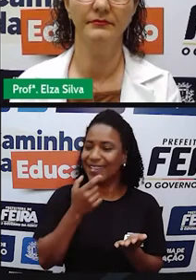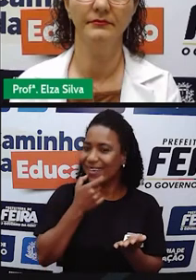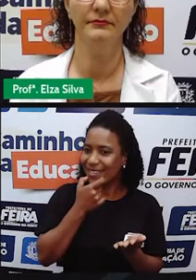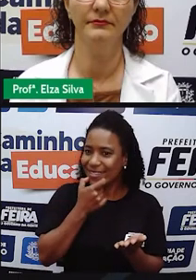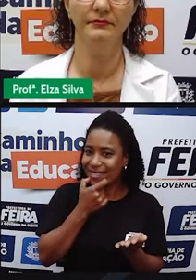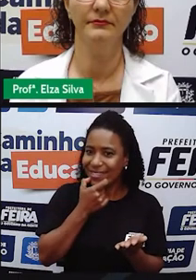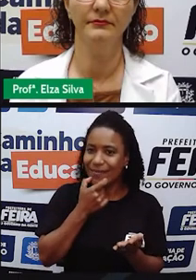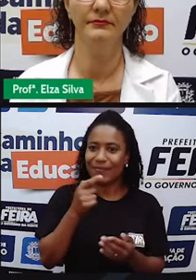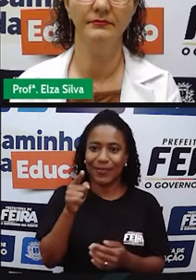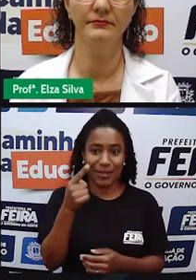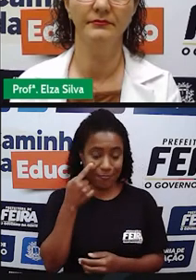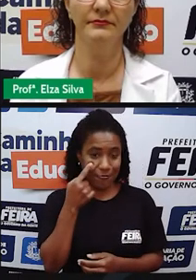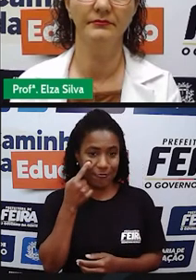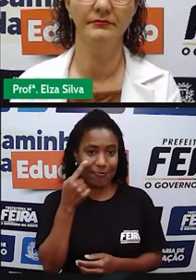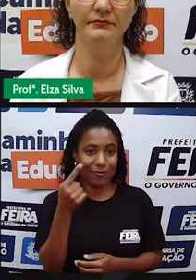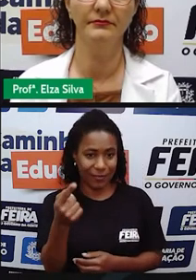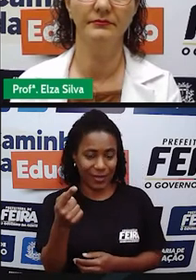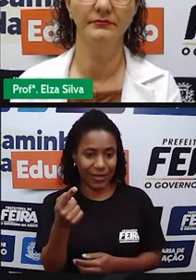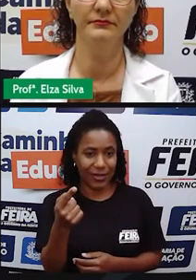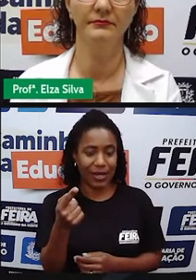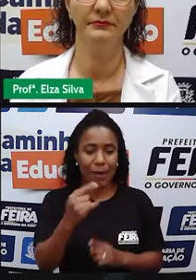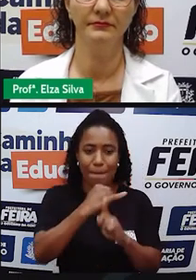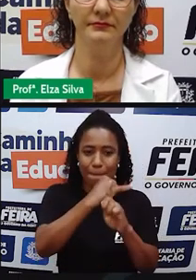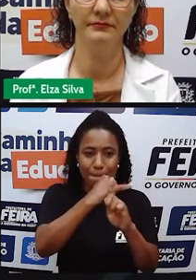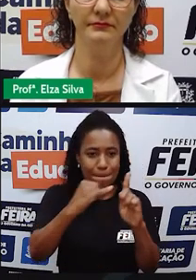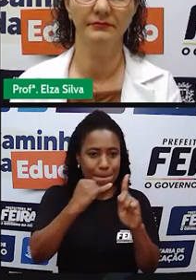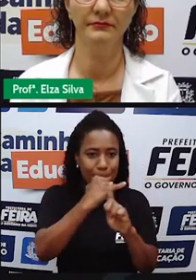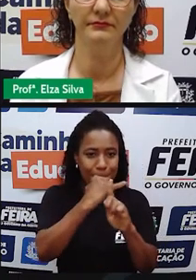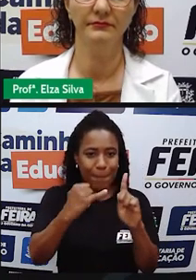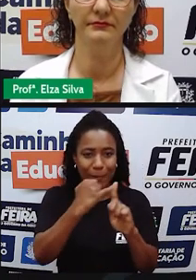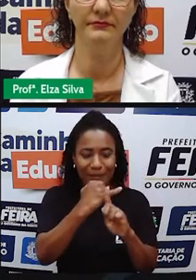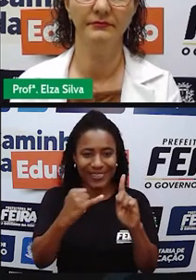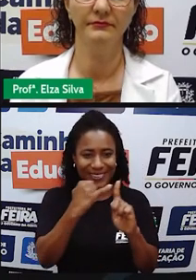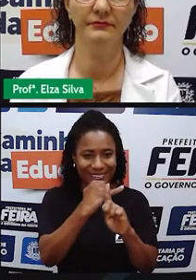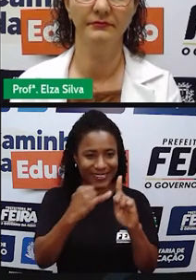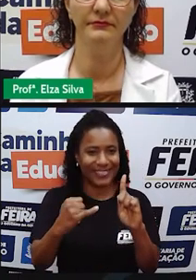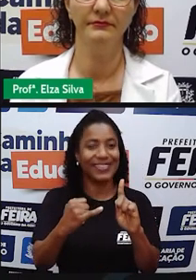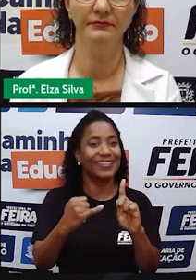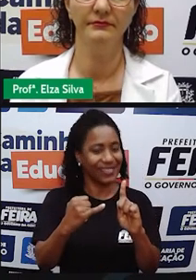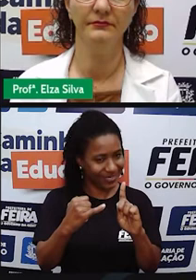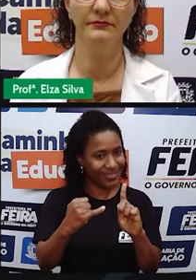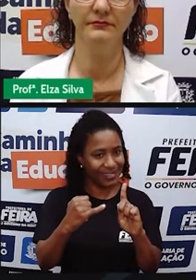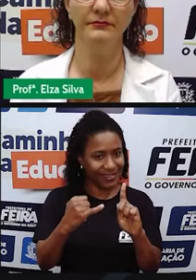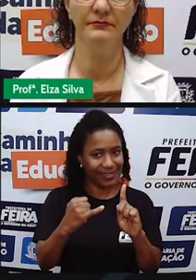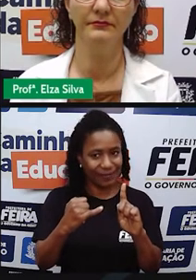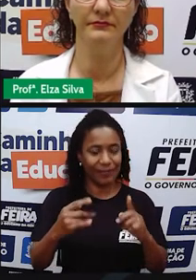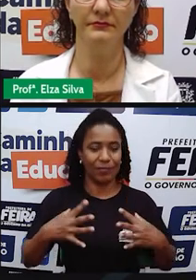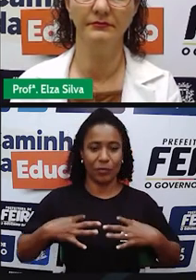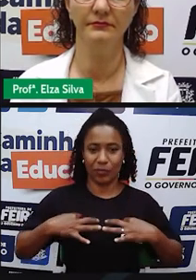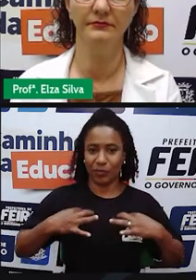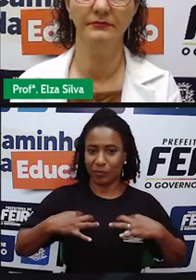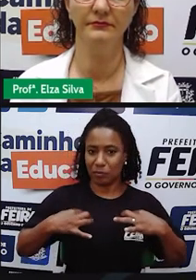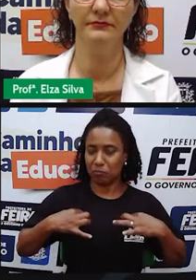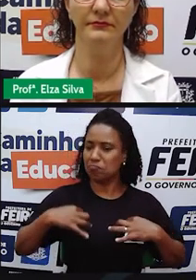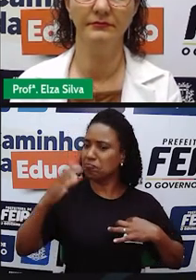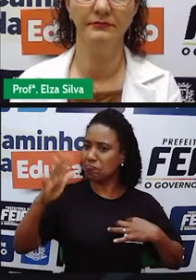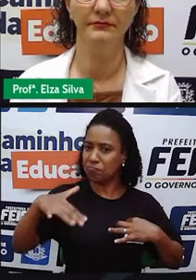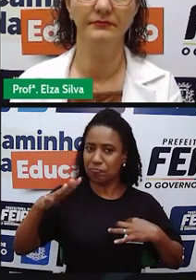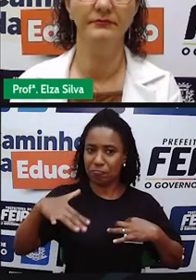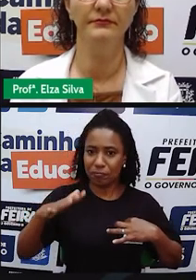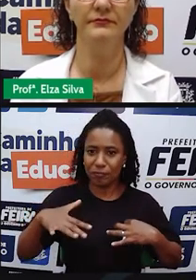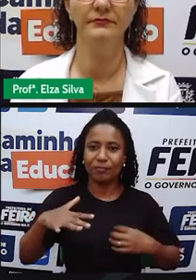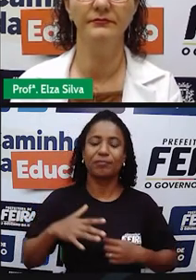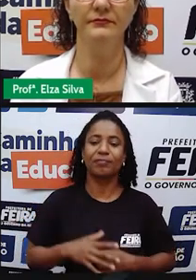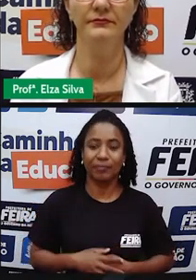né? É metade. Então, a metade é de desconto dessas camisas, né? Para mulheres. End